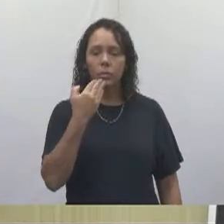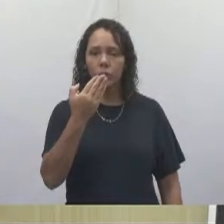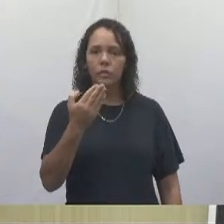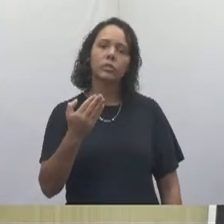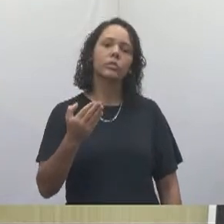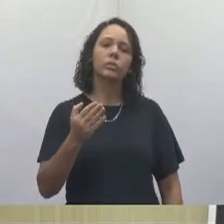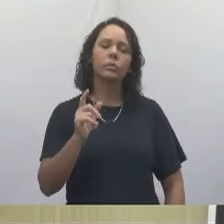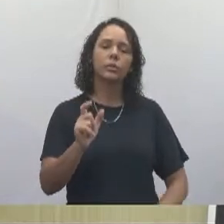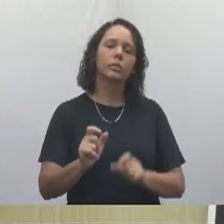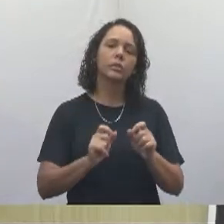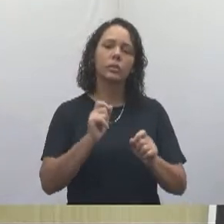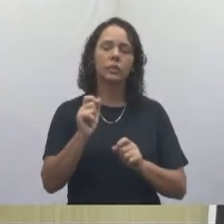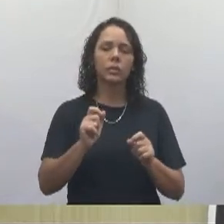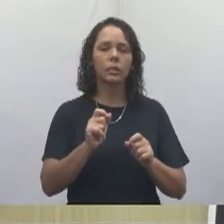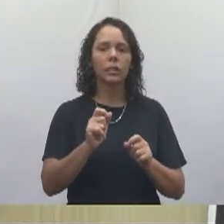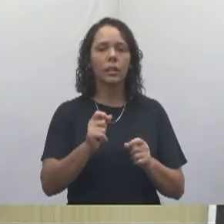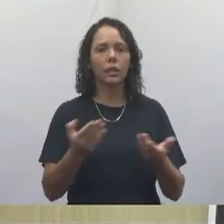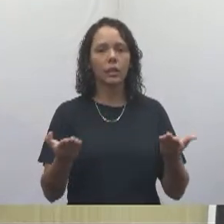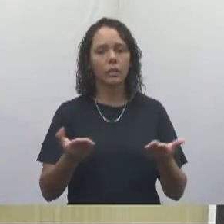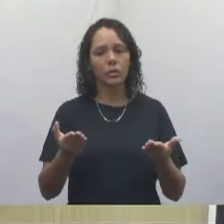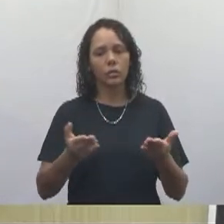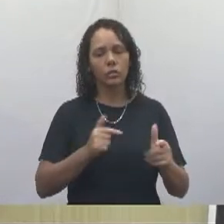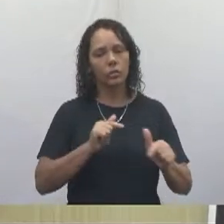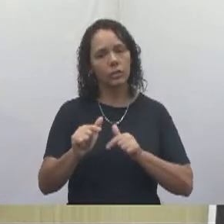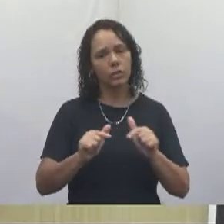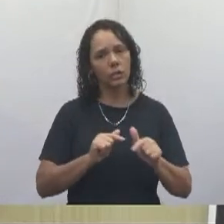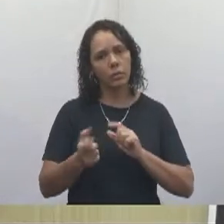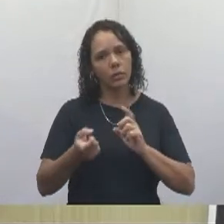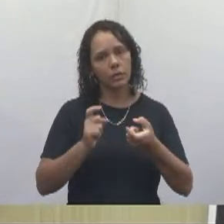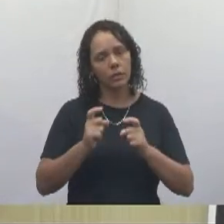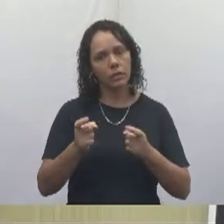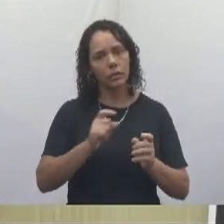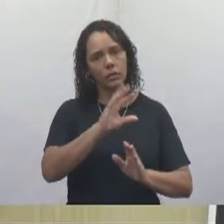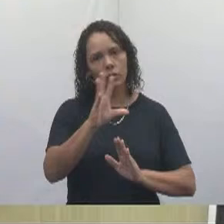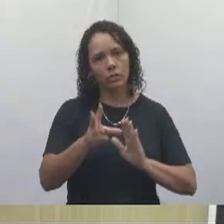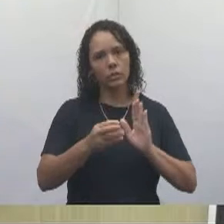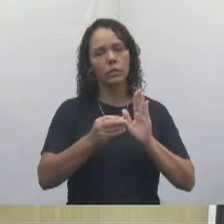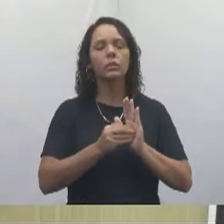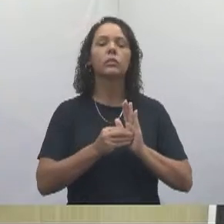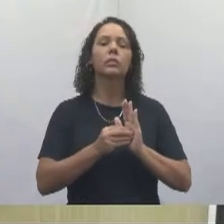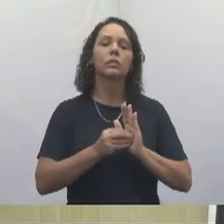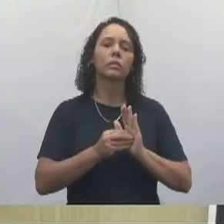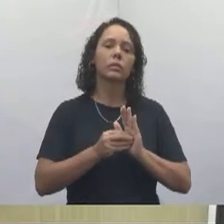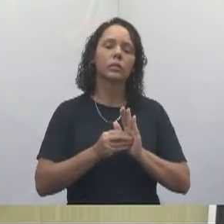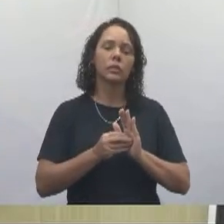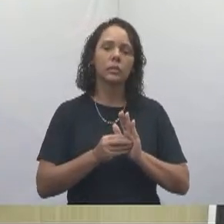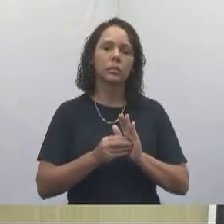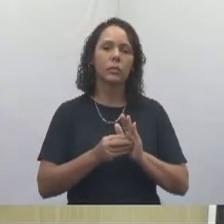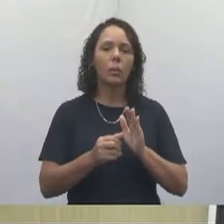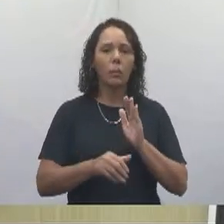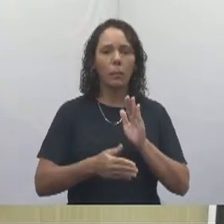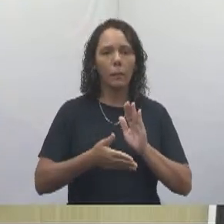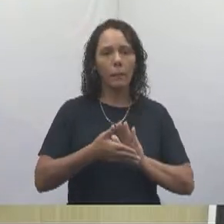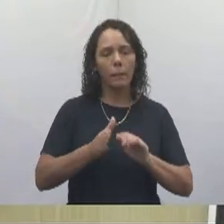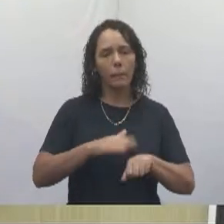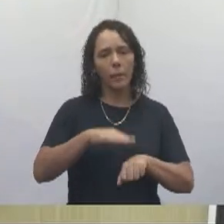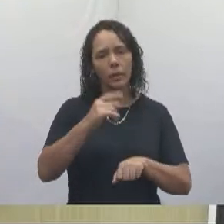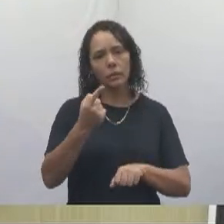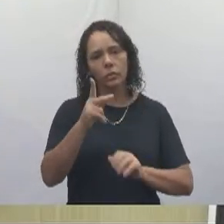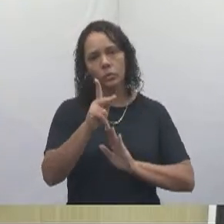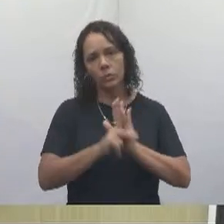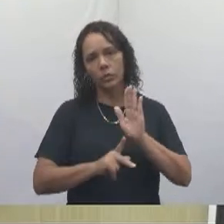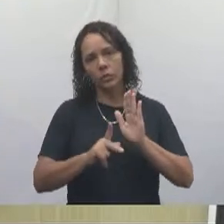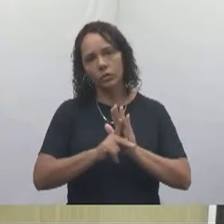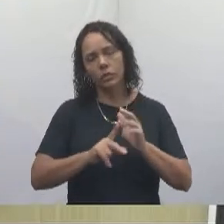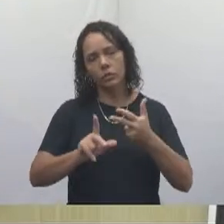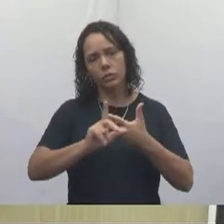abaixo discriminado, incluído na ordem do dia da sessão ordinária, 21 de fevereiro de 2024, para discussão e votação. Projeto de